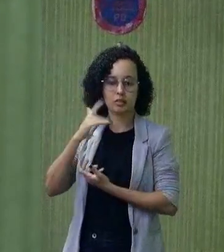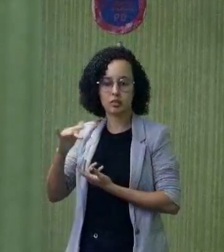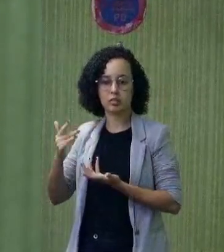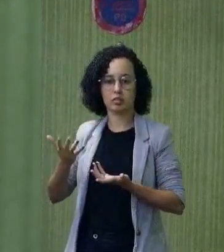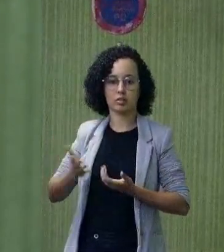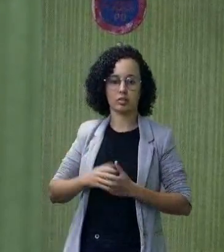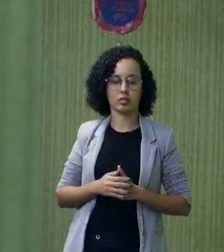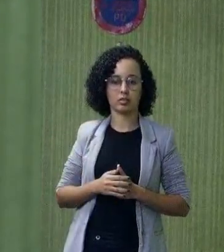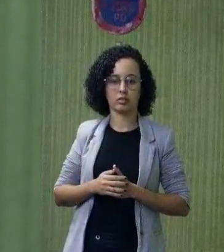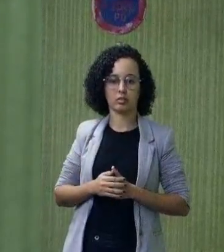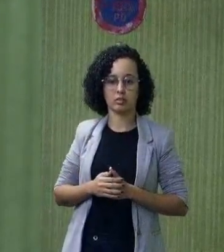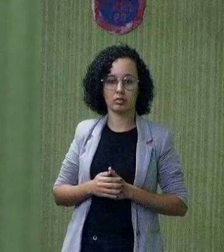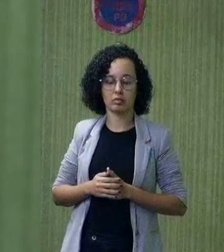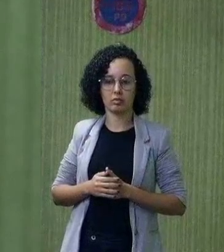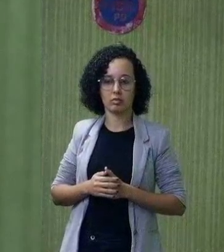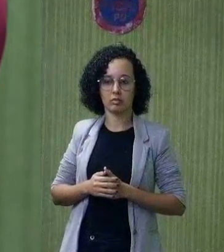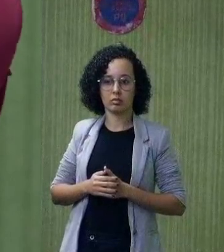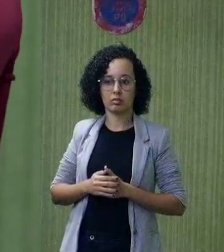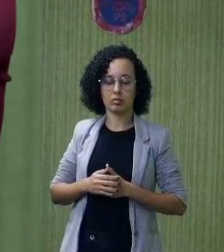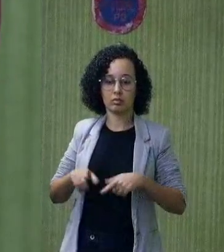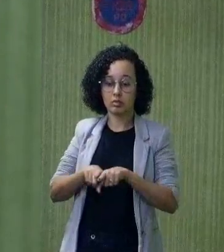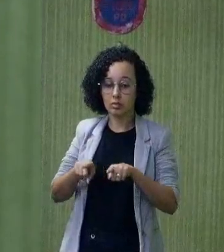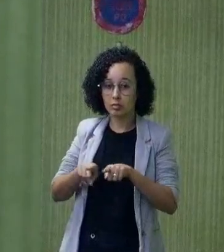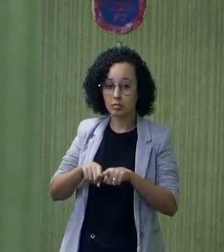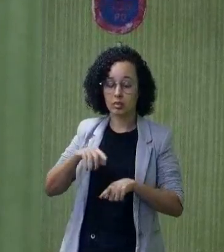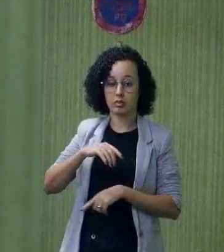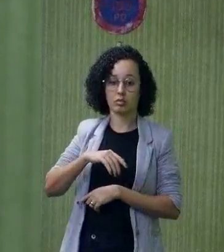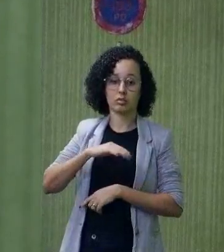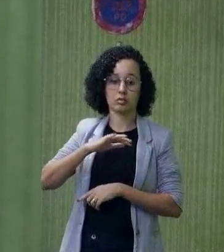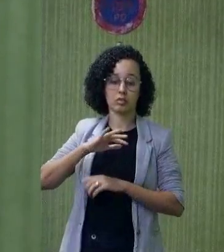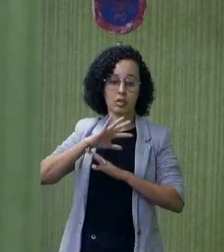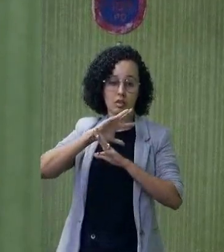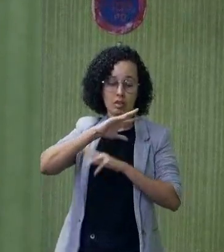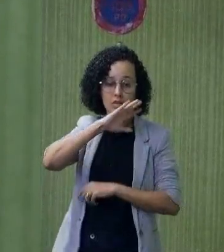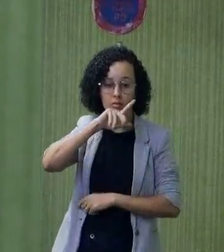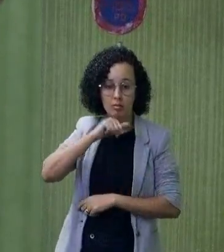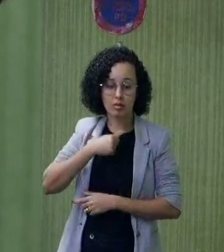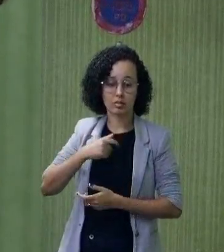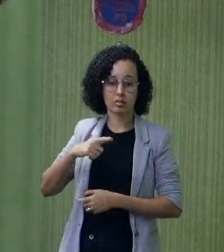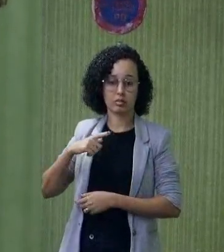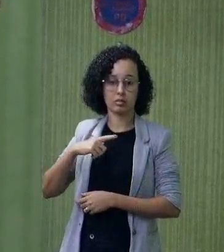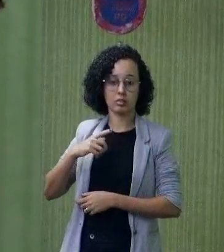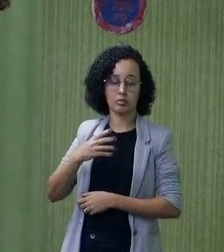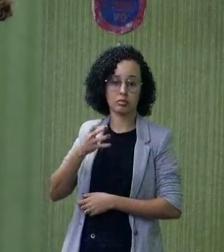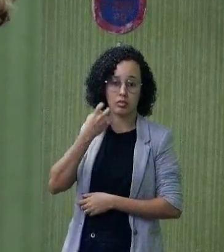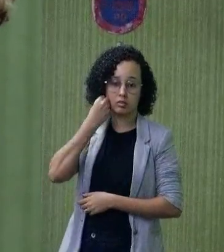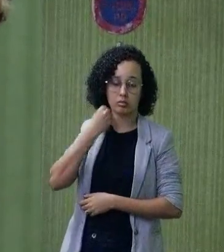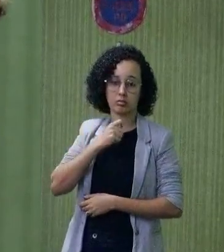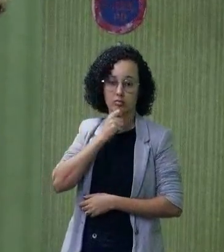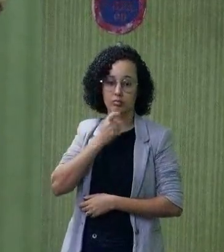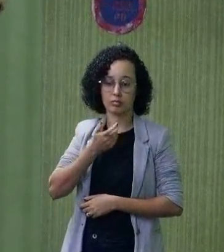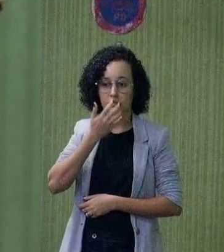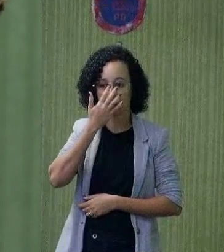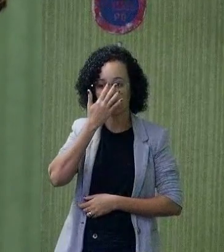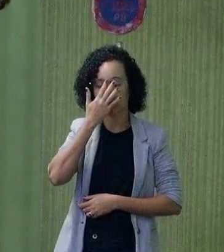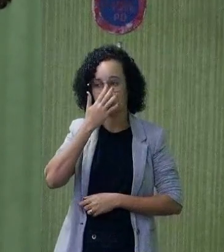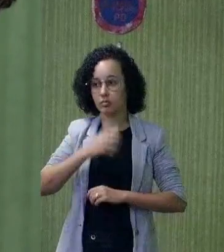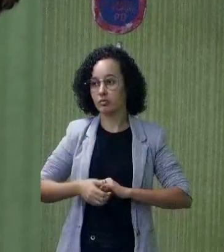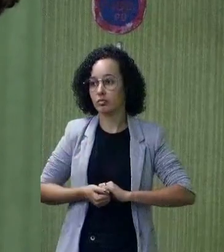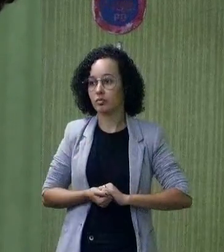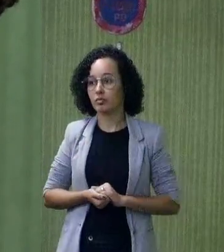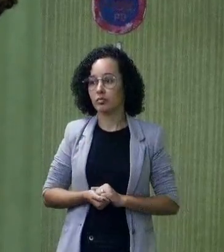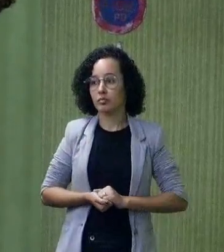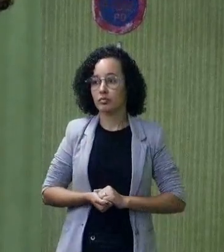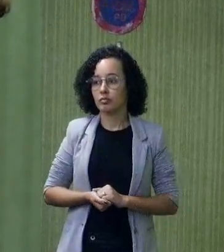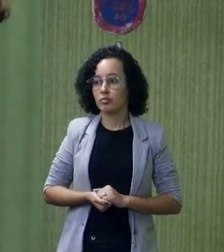diária os animais né até hoje nós temos muitos animais para adoção lá no Rio Grande do Sul Então a partir